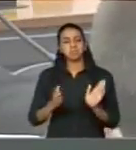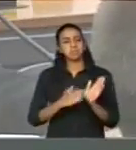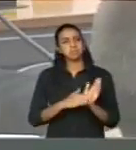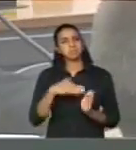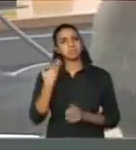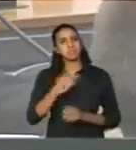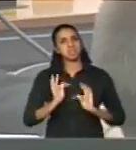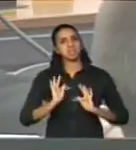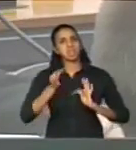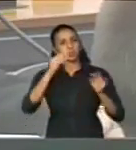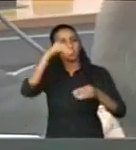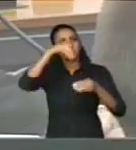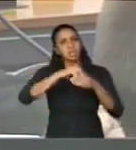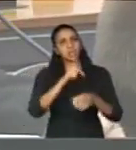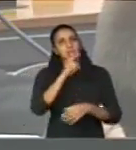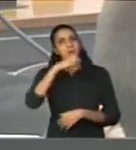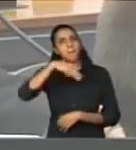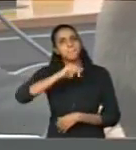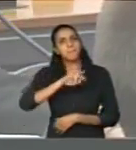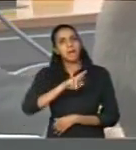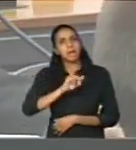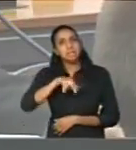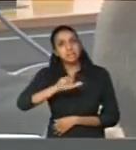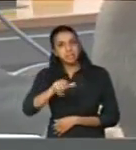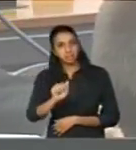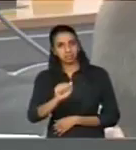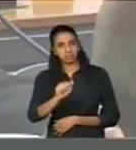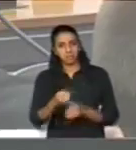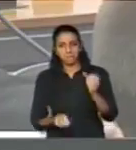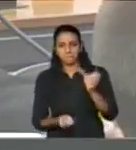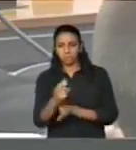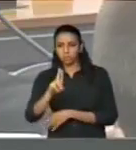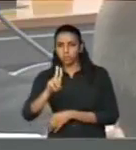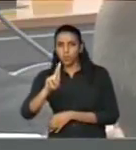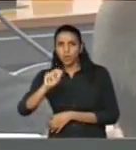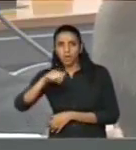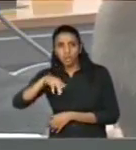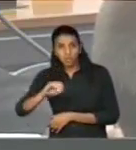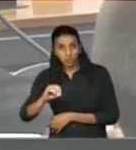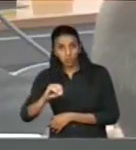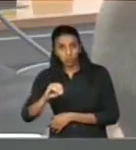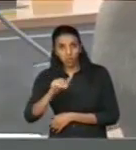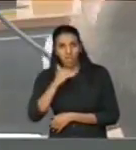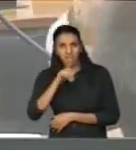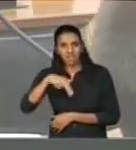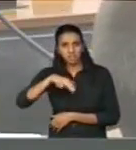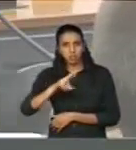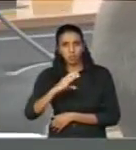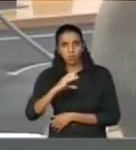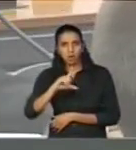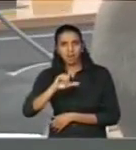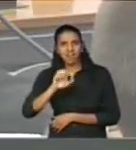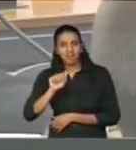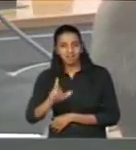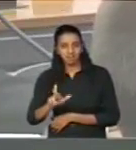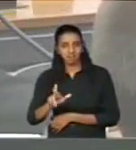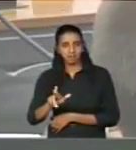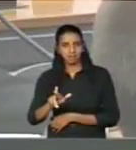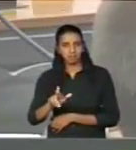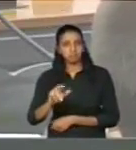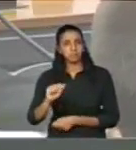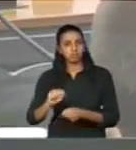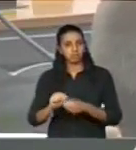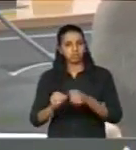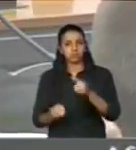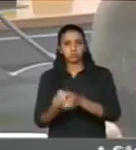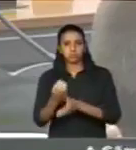da Marinha. Beneficiamento de urânio, a produção de energia nuclear para exatamente a execução, a construção